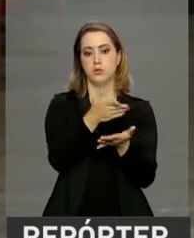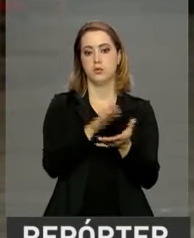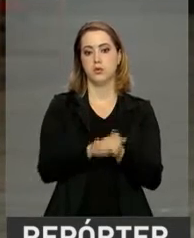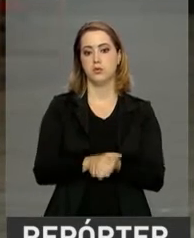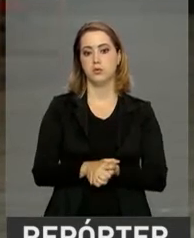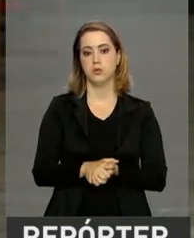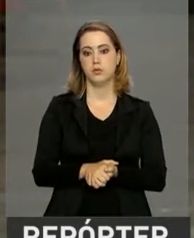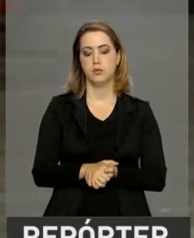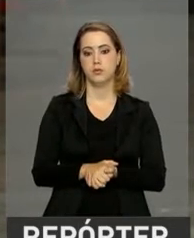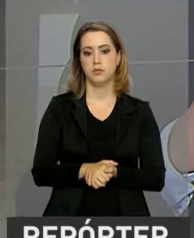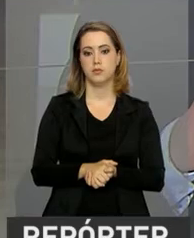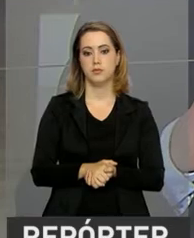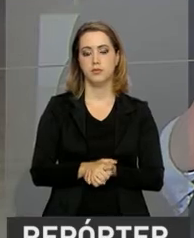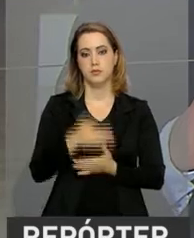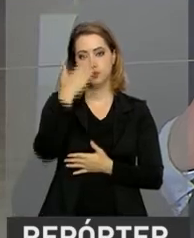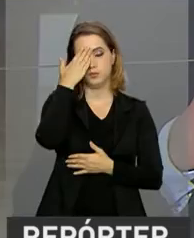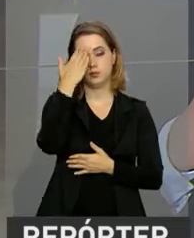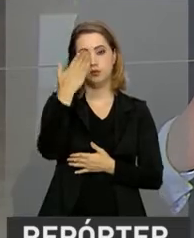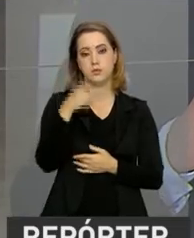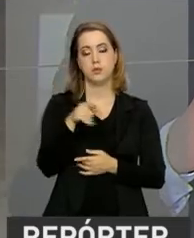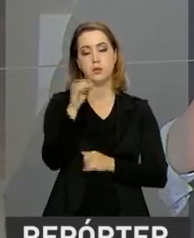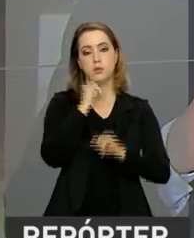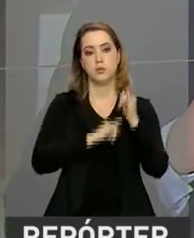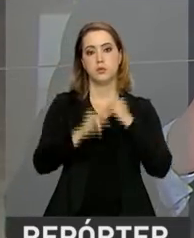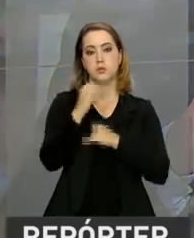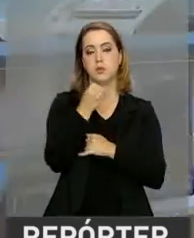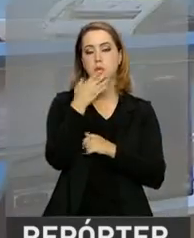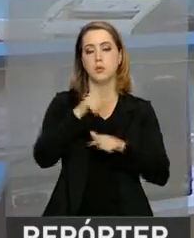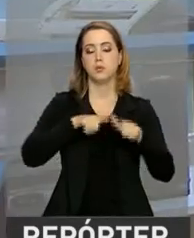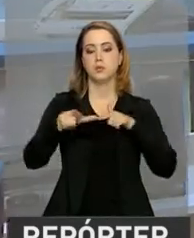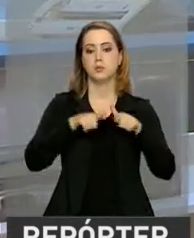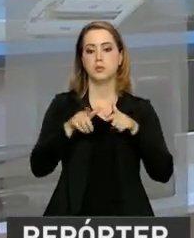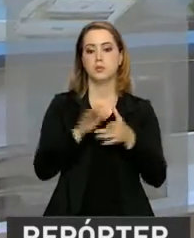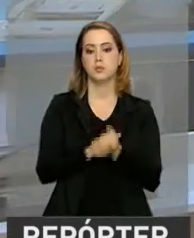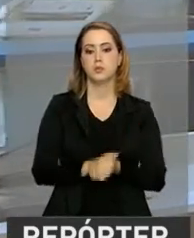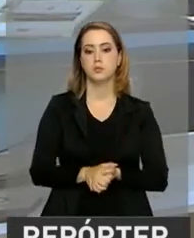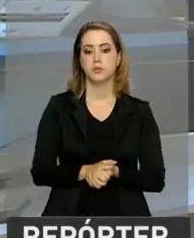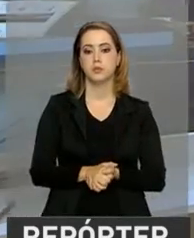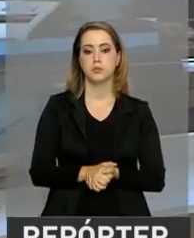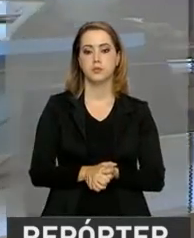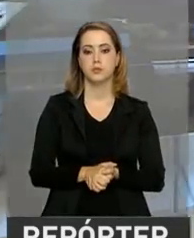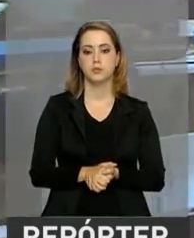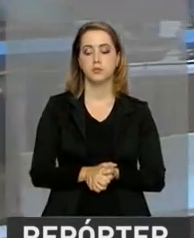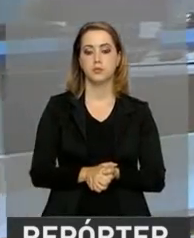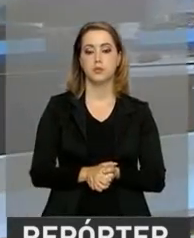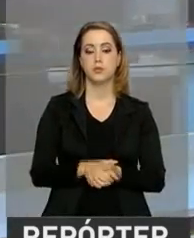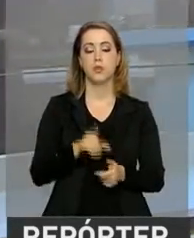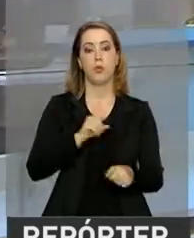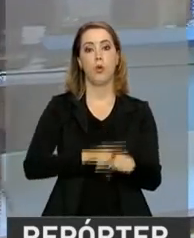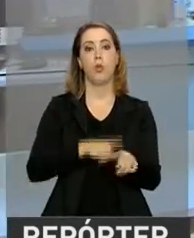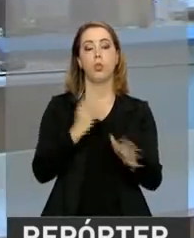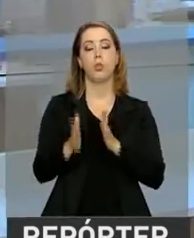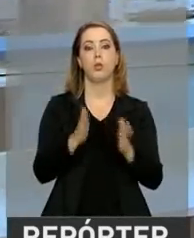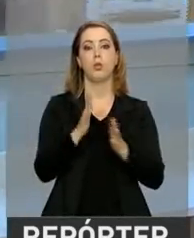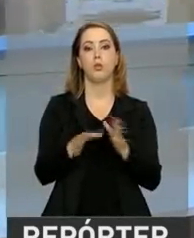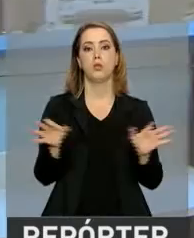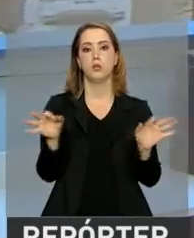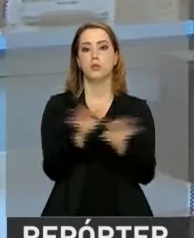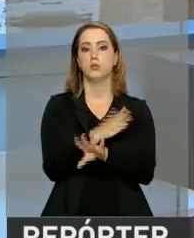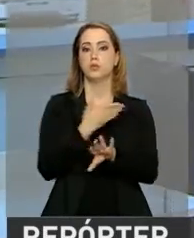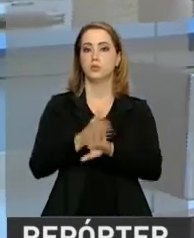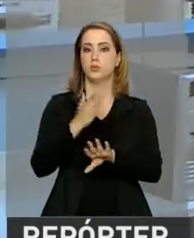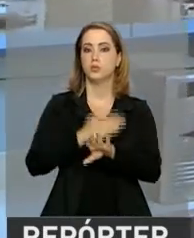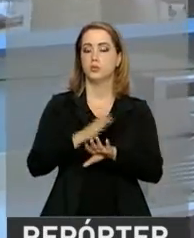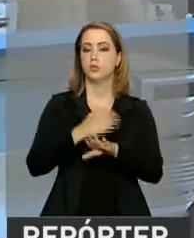nessa luís obrigada pereira pelas informações bom trabalho pra você e o prazo para fazer o último simulado do enem